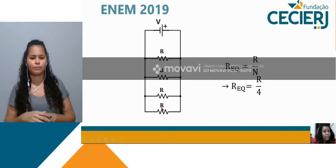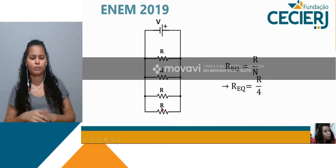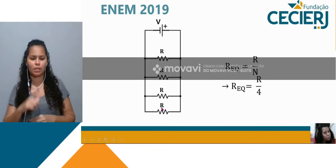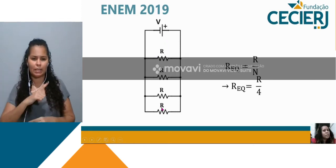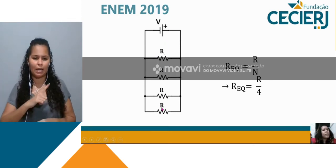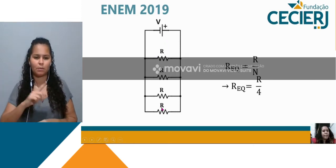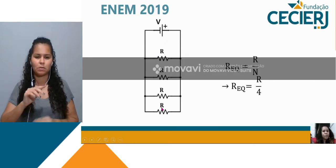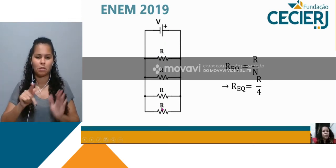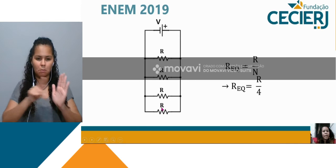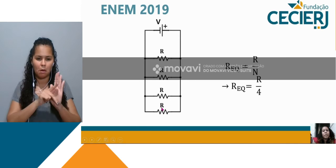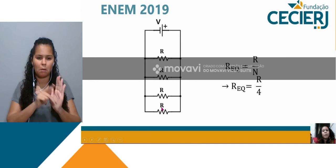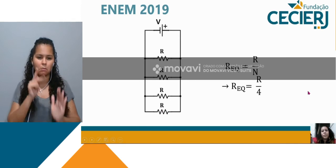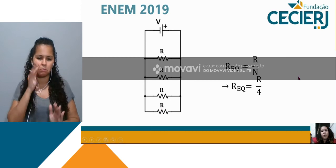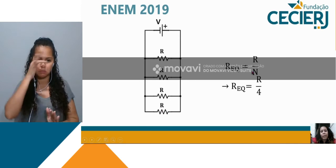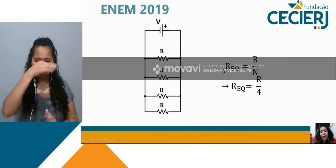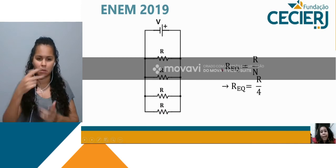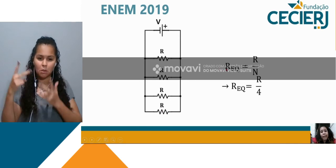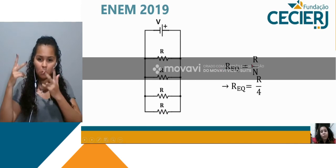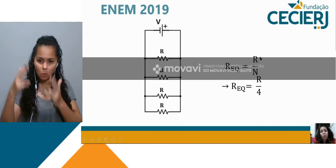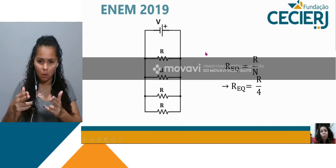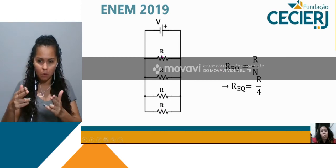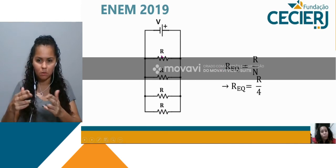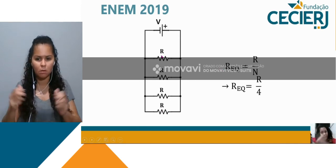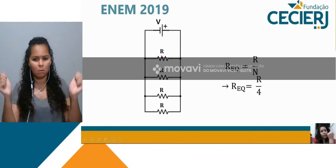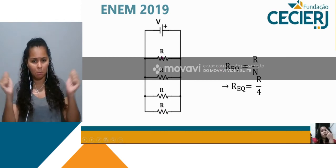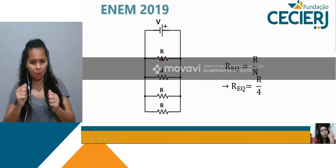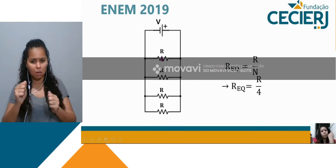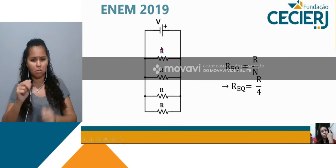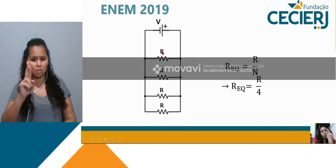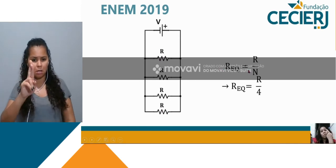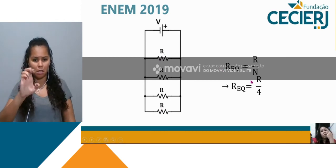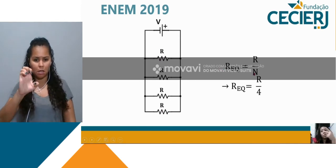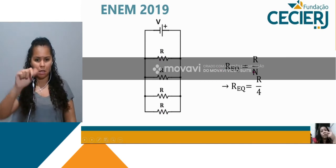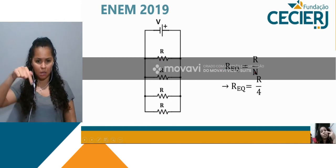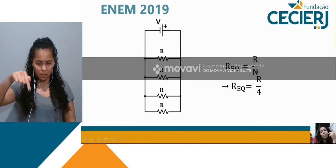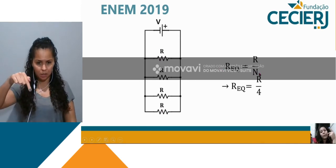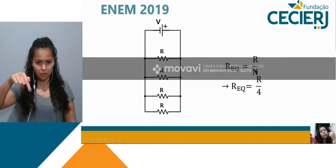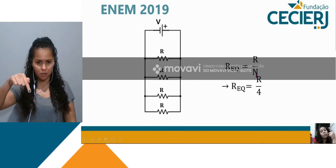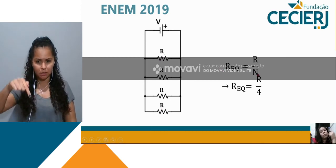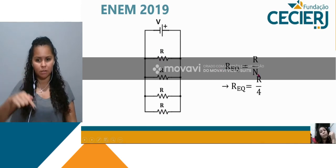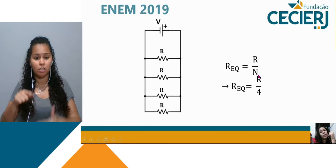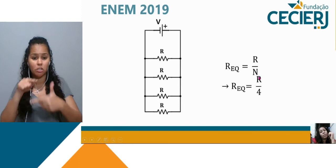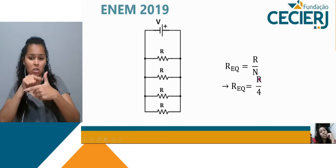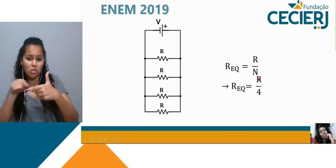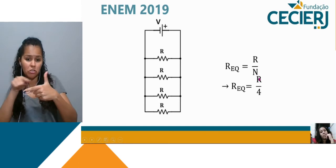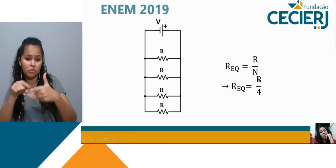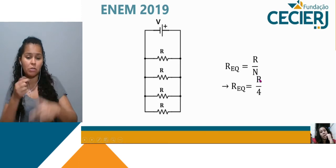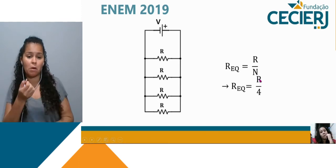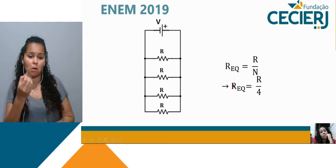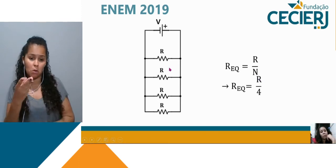todas iguais, a gente pode calcular a REC como uma delas dividido pela